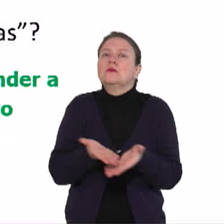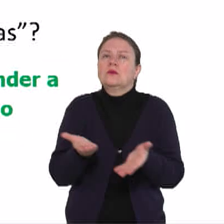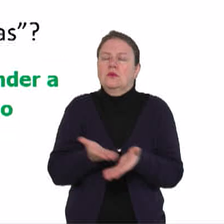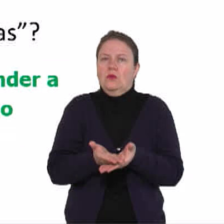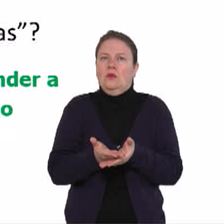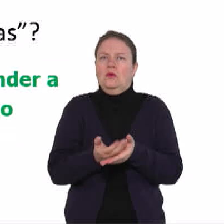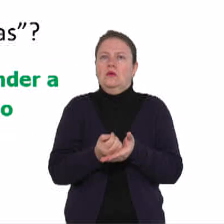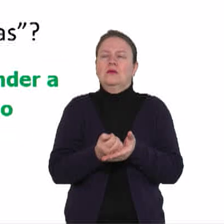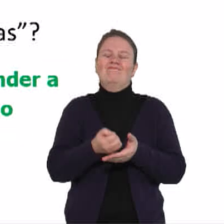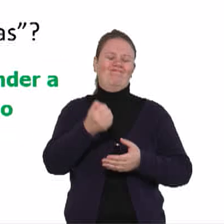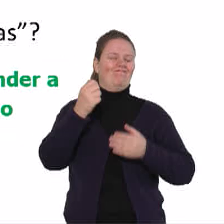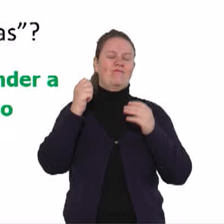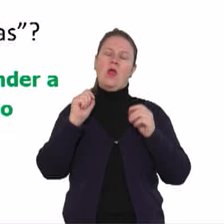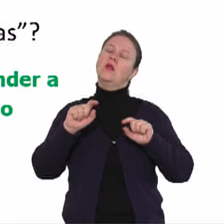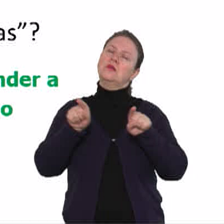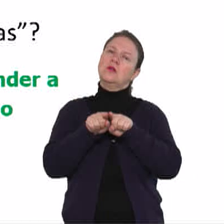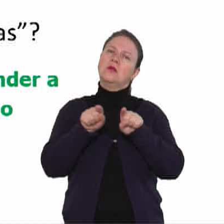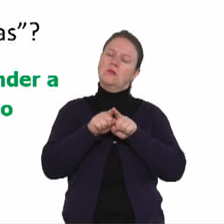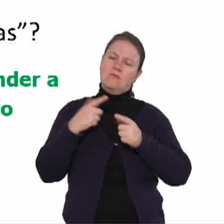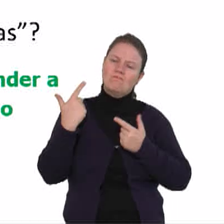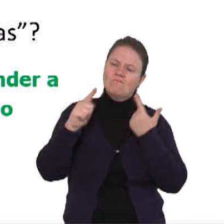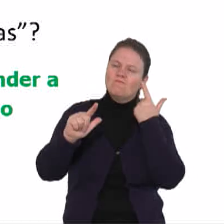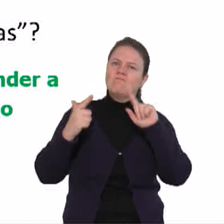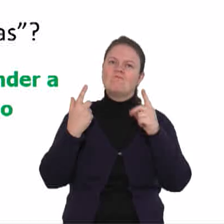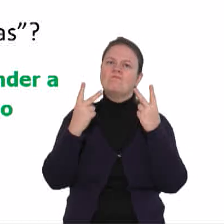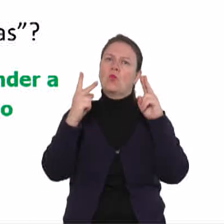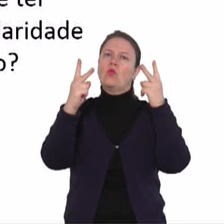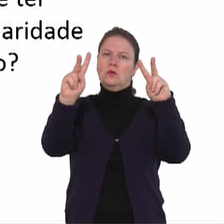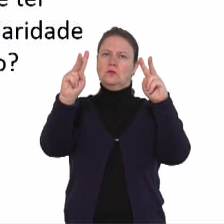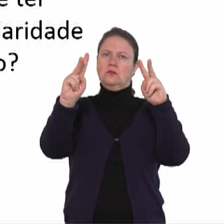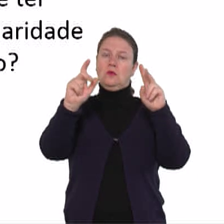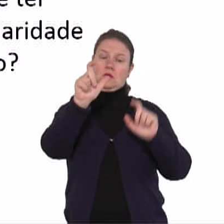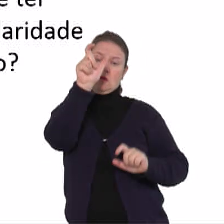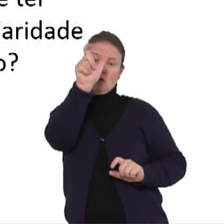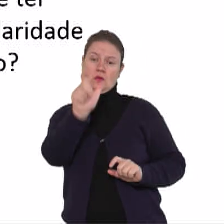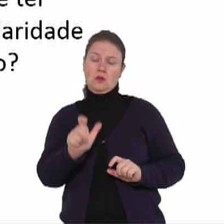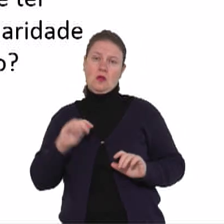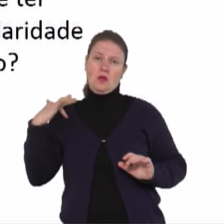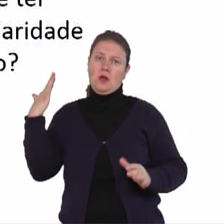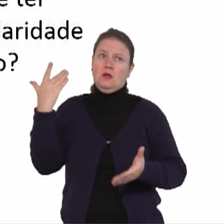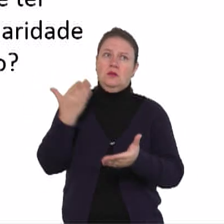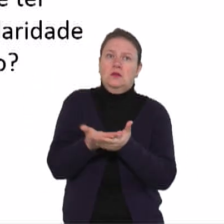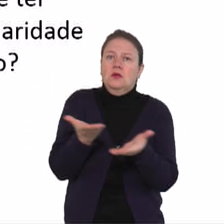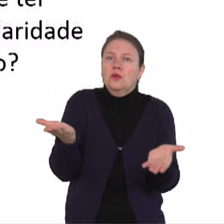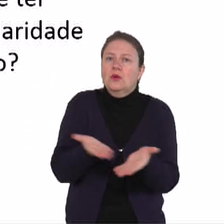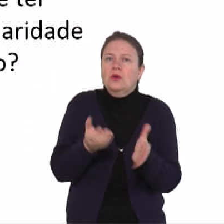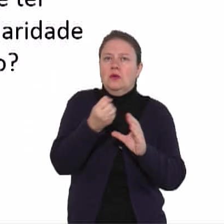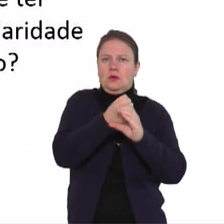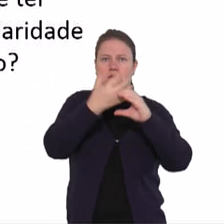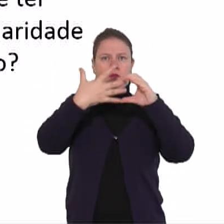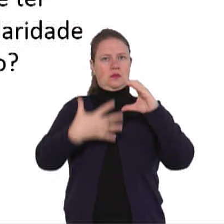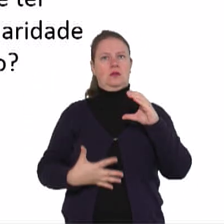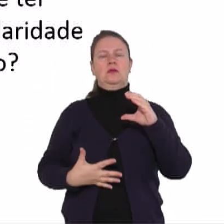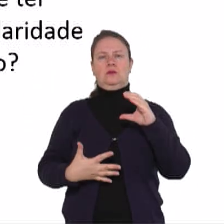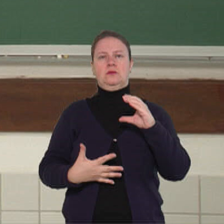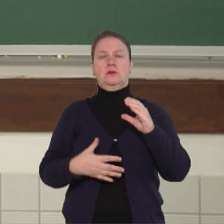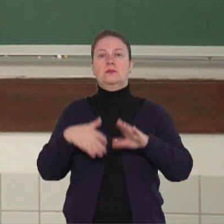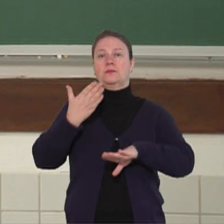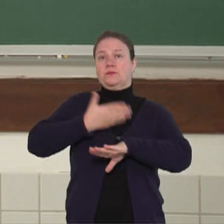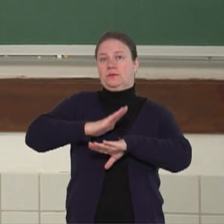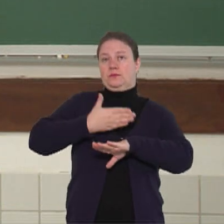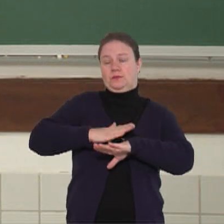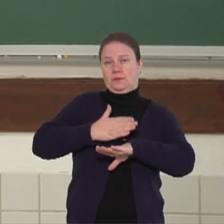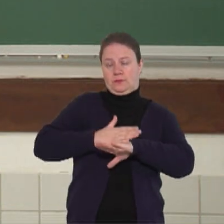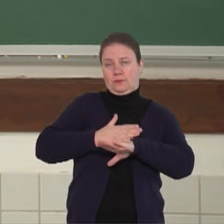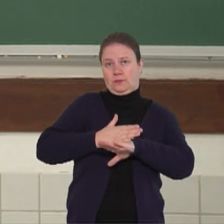patriotismo francês e conquistador nato. Então, até hoje, ele mantém aí essas características. Agora, a atividade número